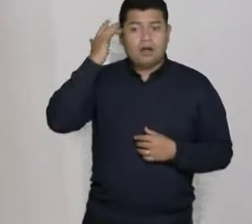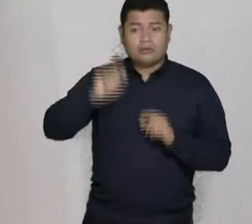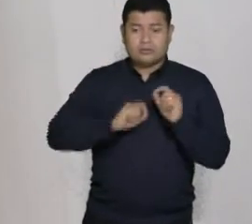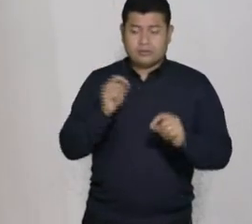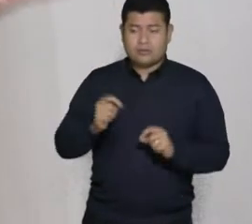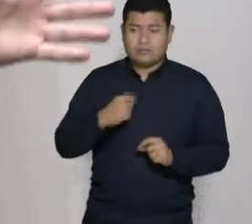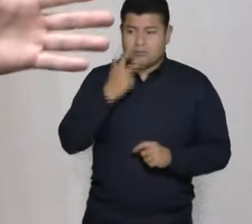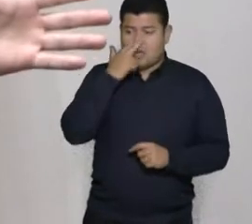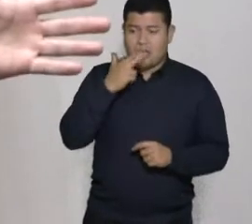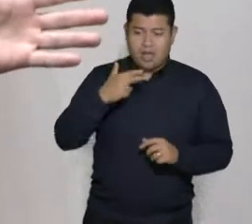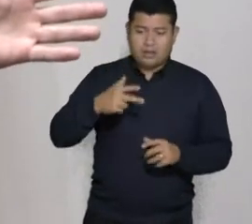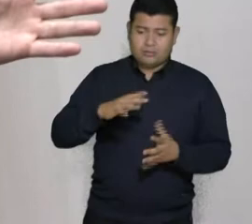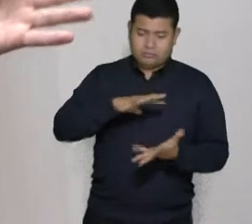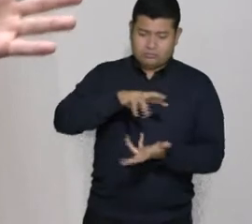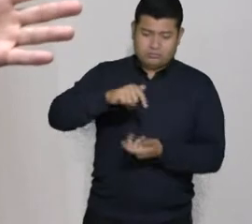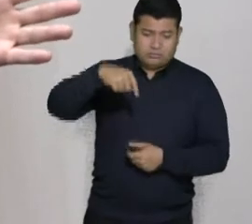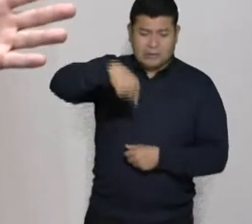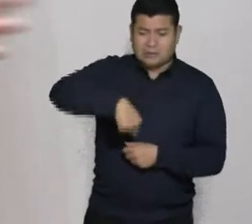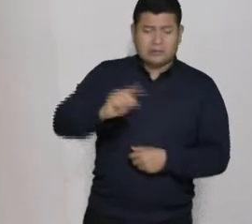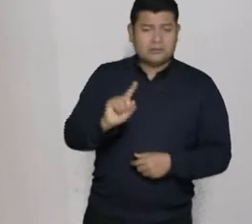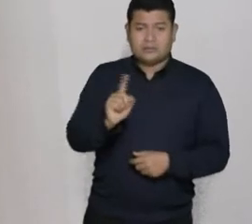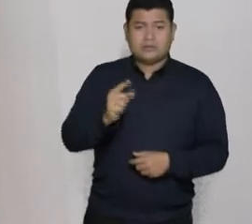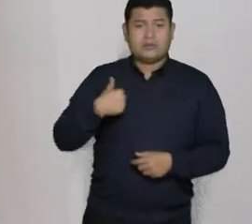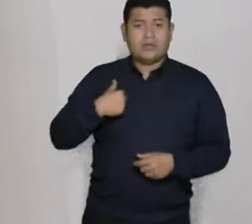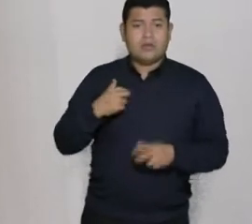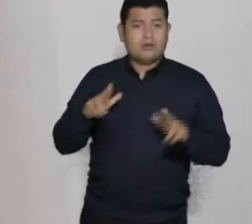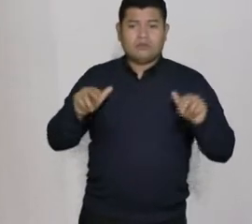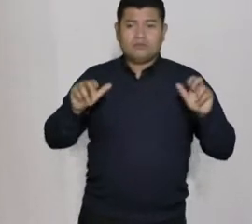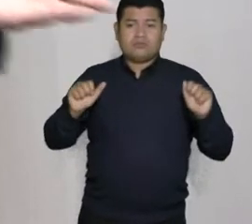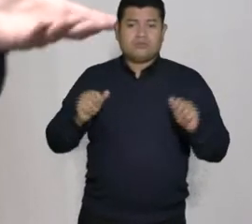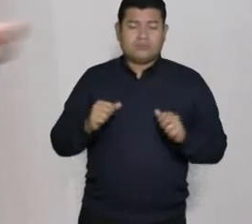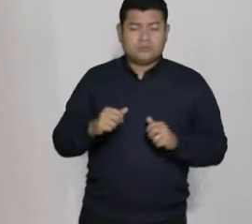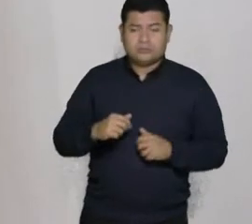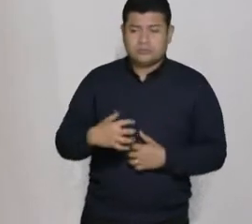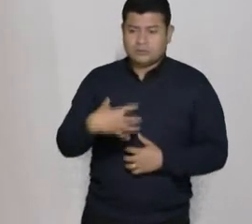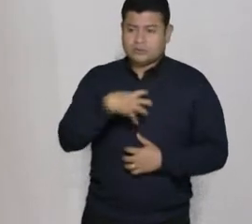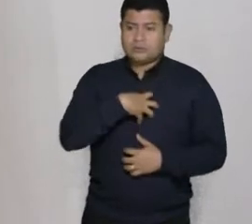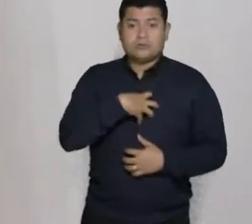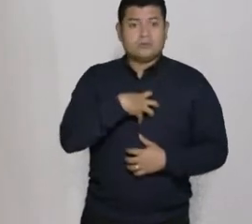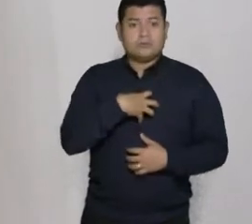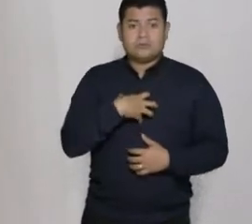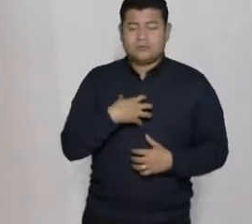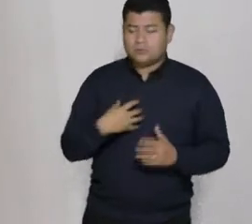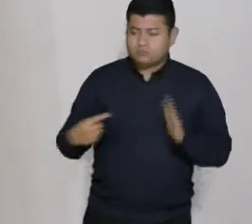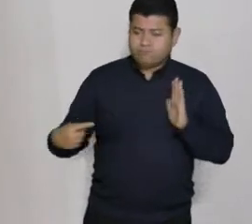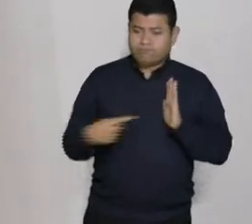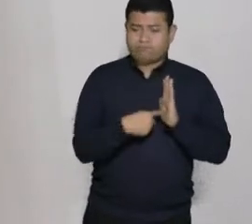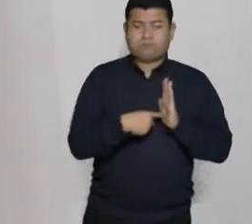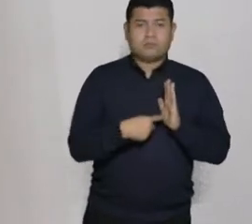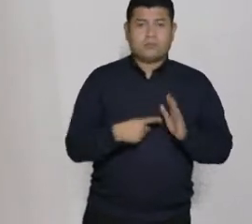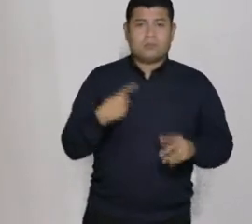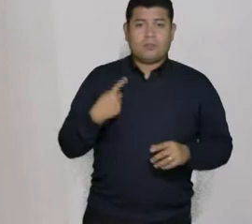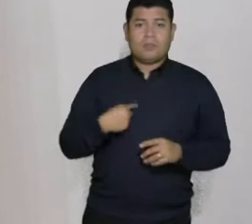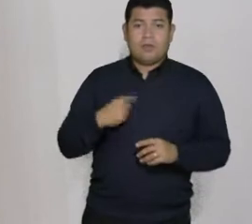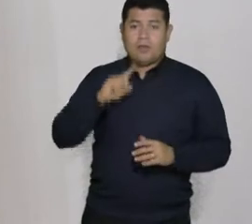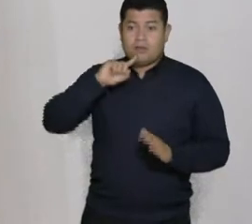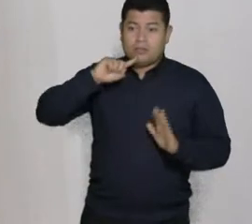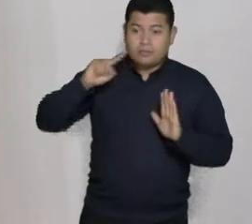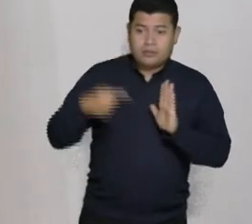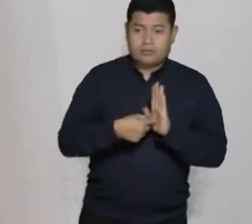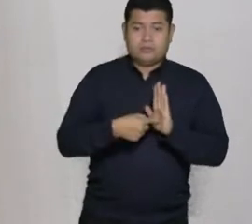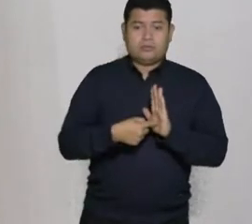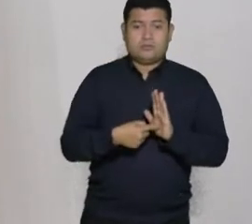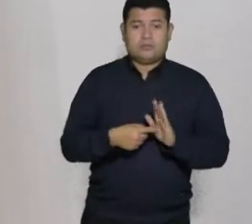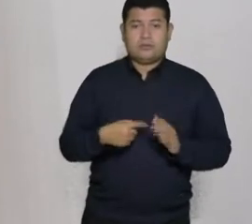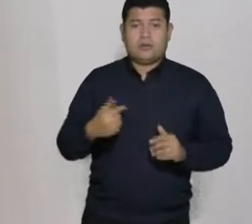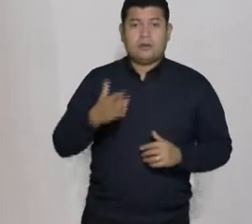mundo porque eu não acho isso normal Eu não consigo não ficar tocado e sensibilizado por isso quando eu recebi uma denúncia dessa